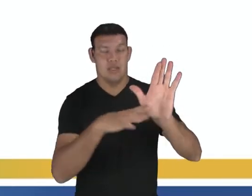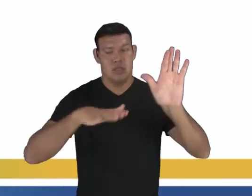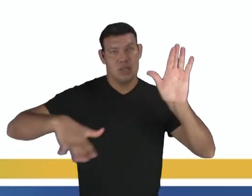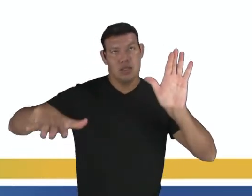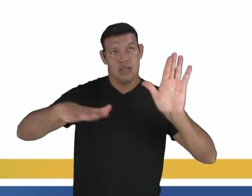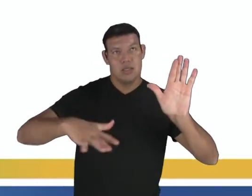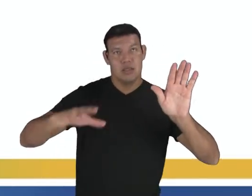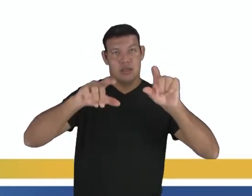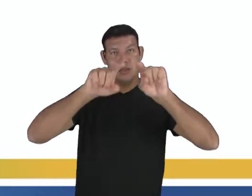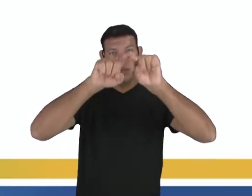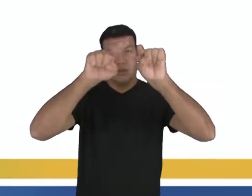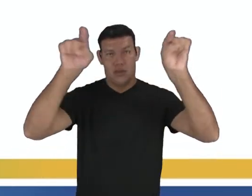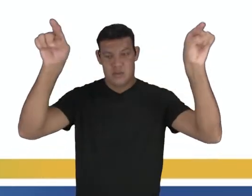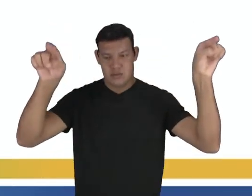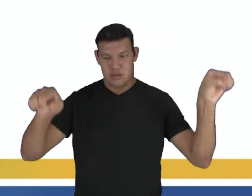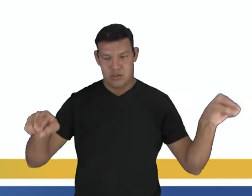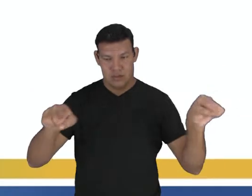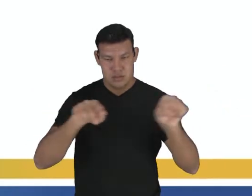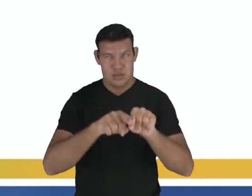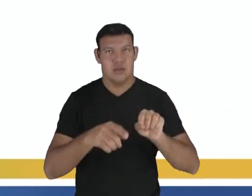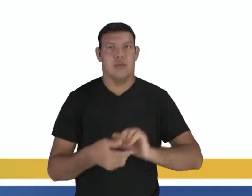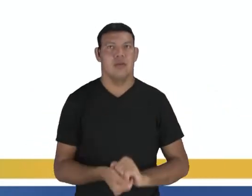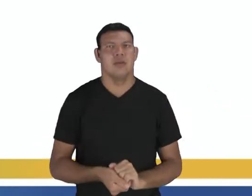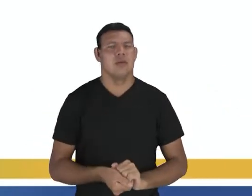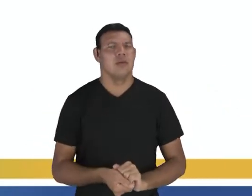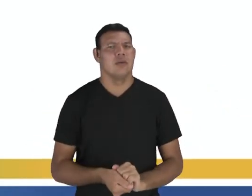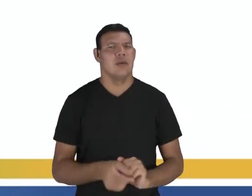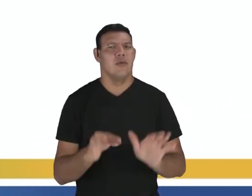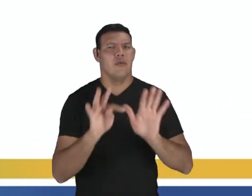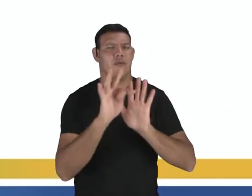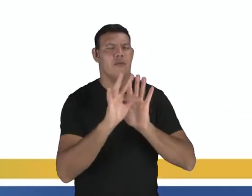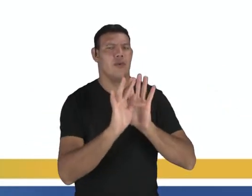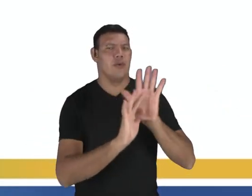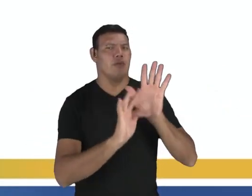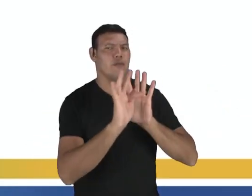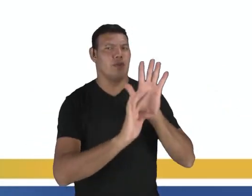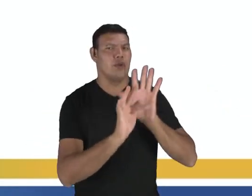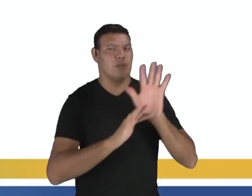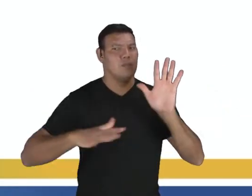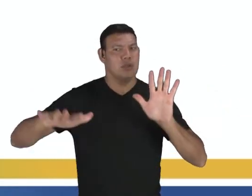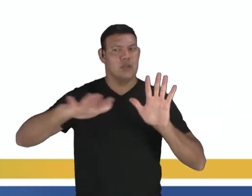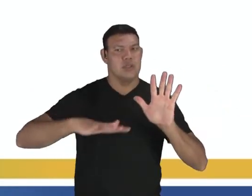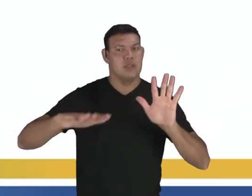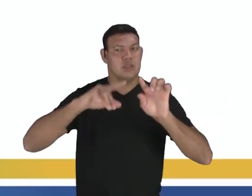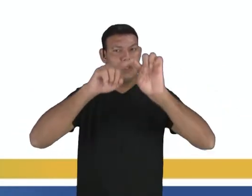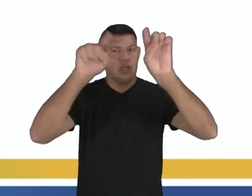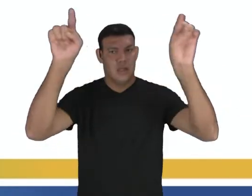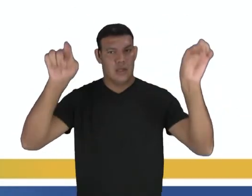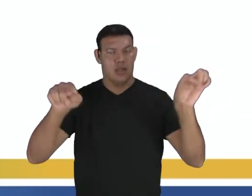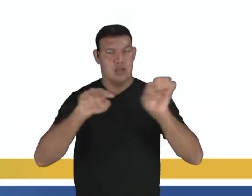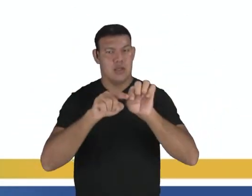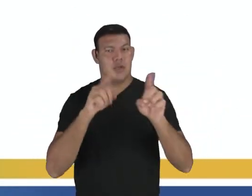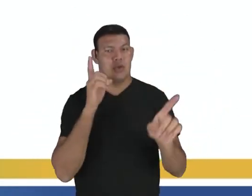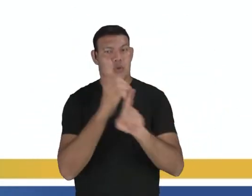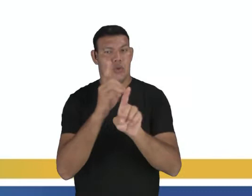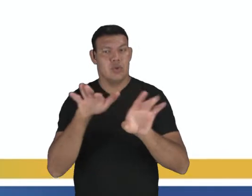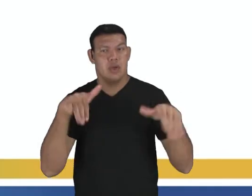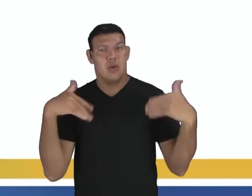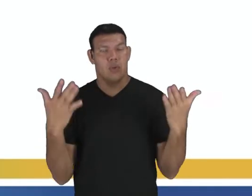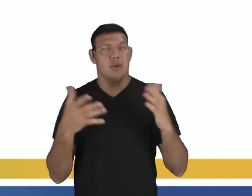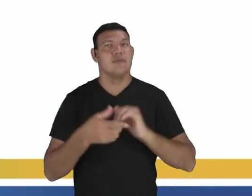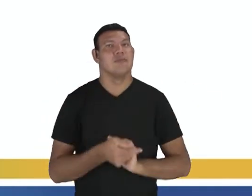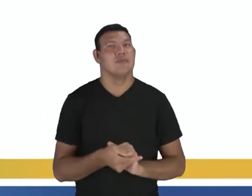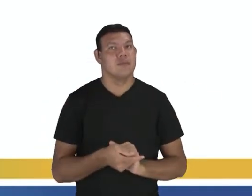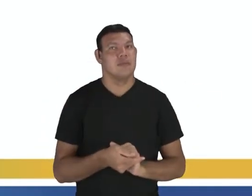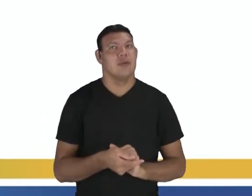que eu consigo a área de qualquer retângulo? Bom, para eu conseguir a área de qualquer retângulo, eu faço o quê? A base vezes a